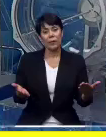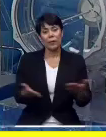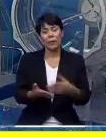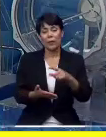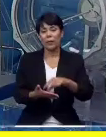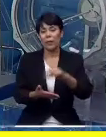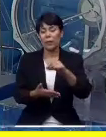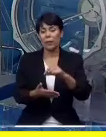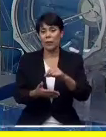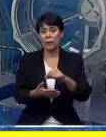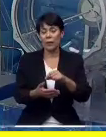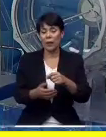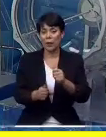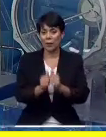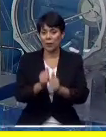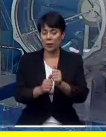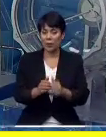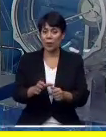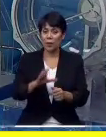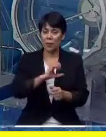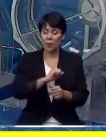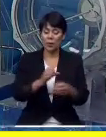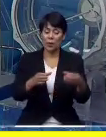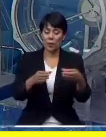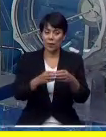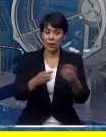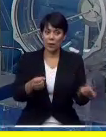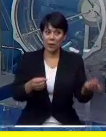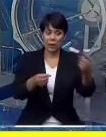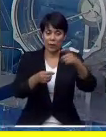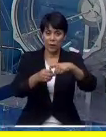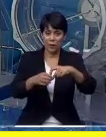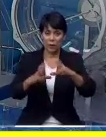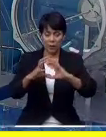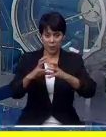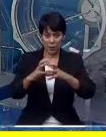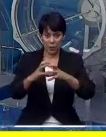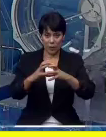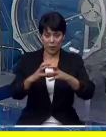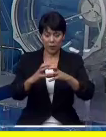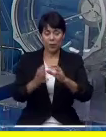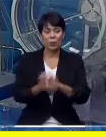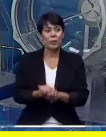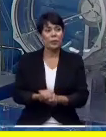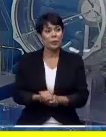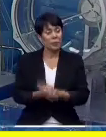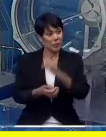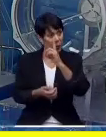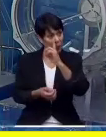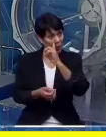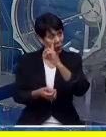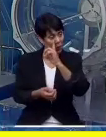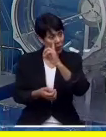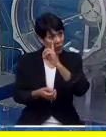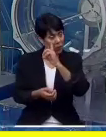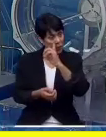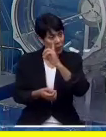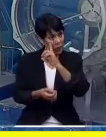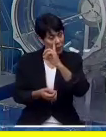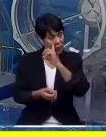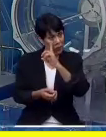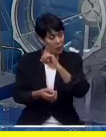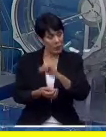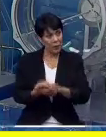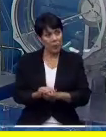para o sorteio do time do coração, conforme explicamos, o globo será reabastecido. Para este procedimento, convido o Walter, nosso colega da Caixa, e a